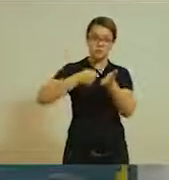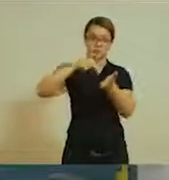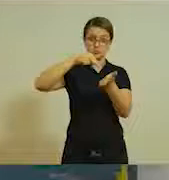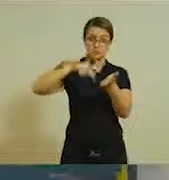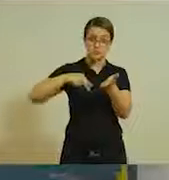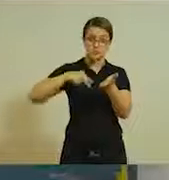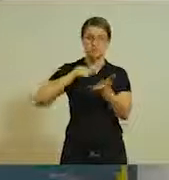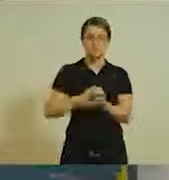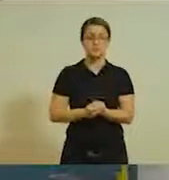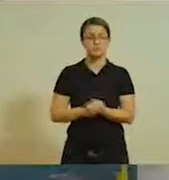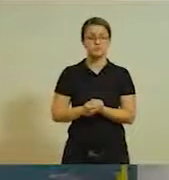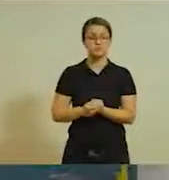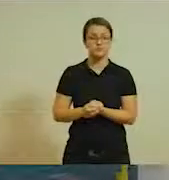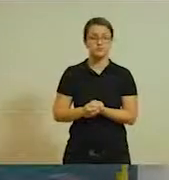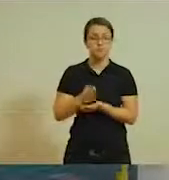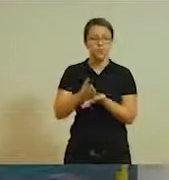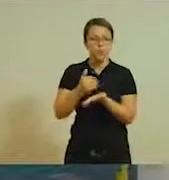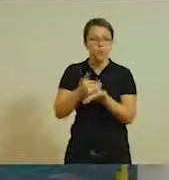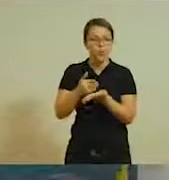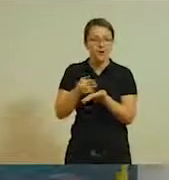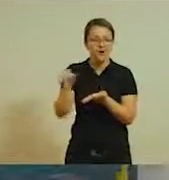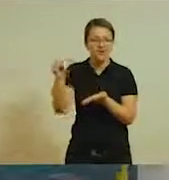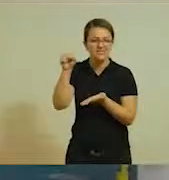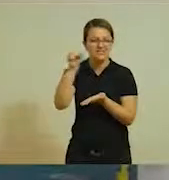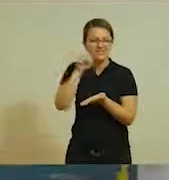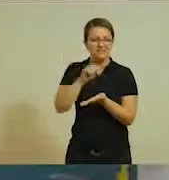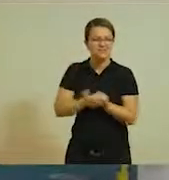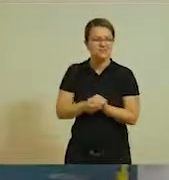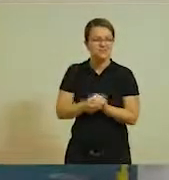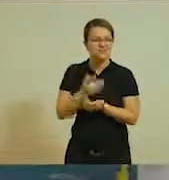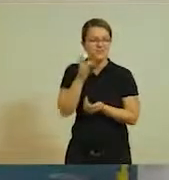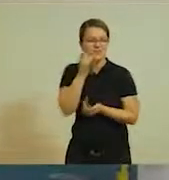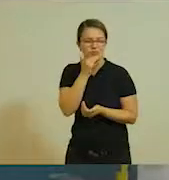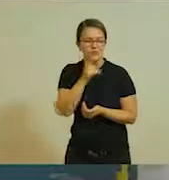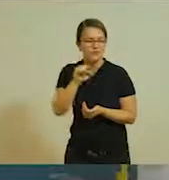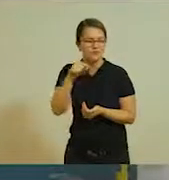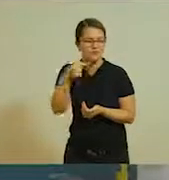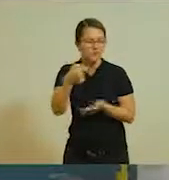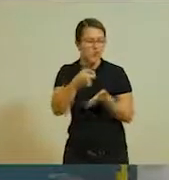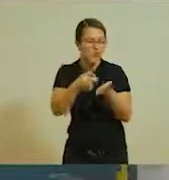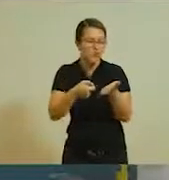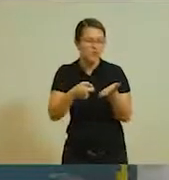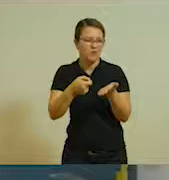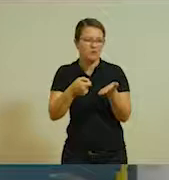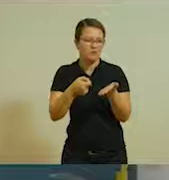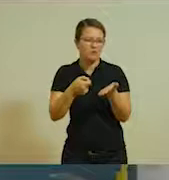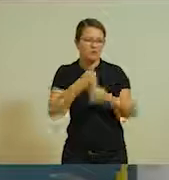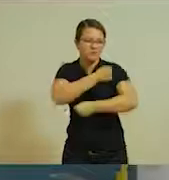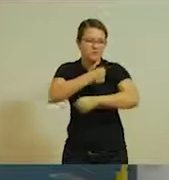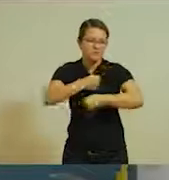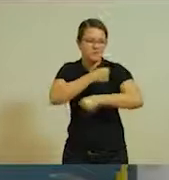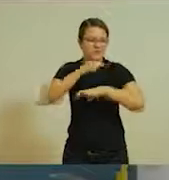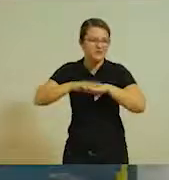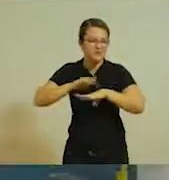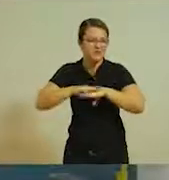texto Bolo de Cenoura. Ai, que delícia, né? Que tal, após ler o texto, você também fazer a